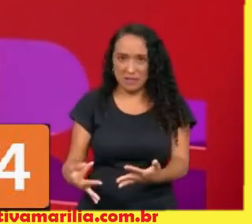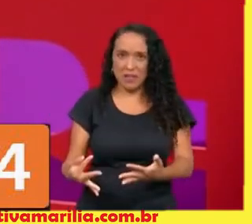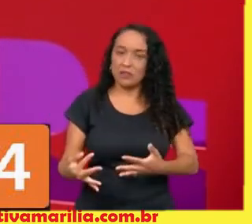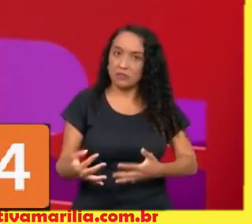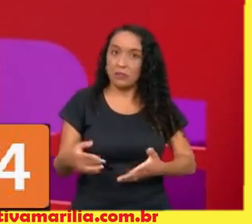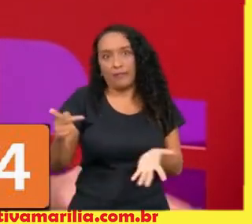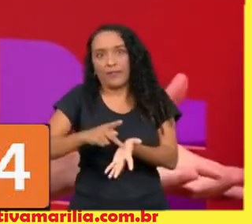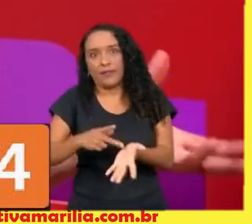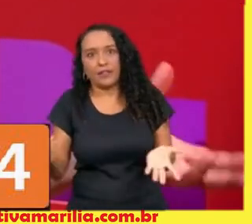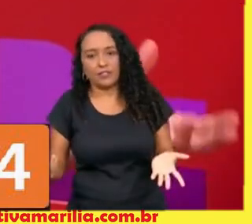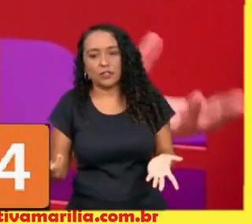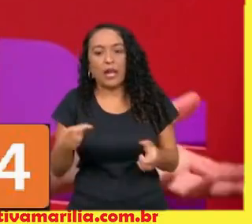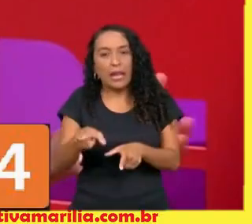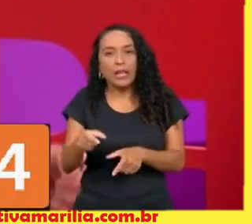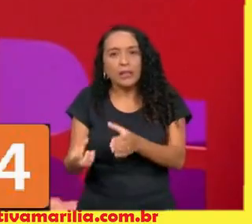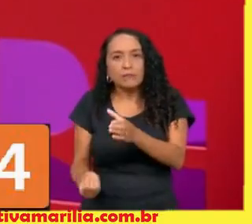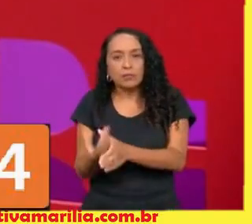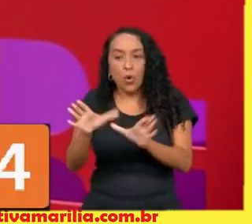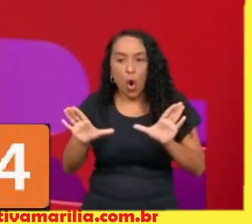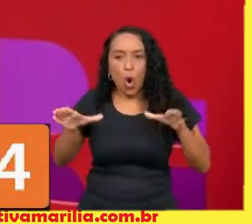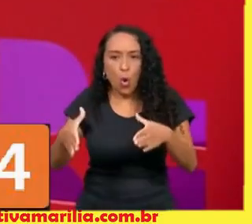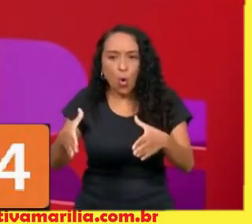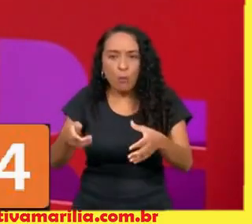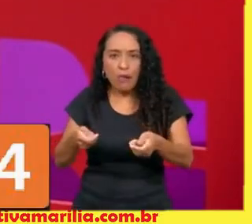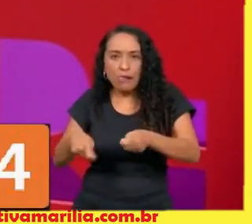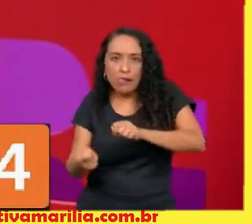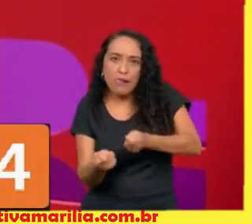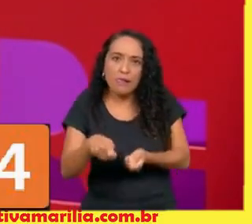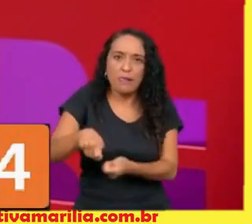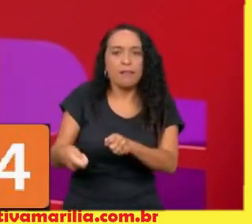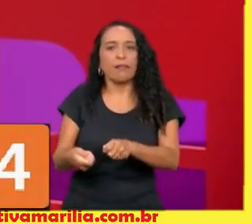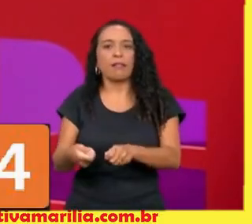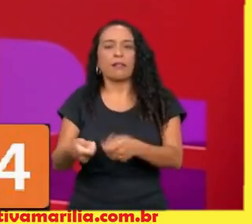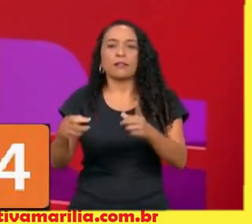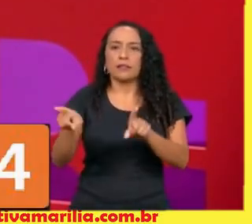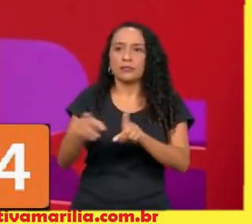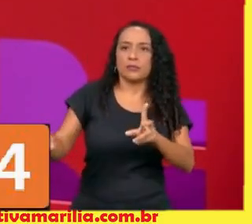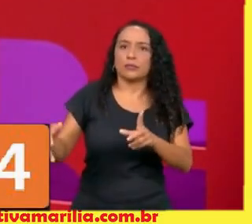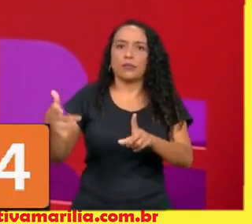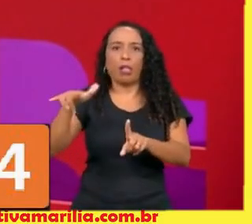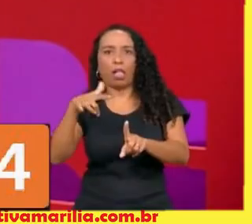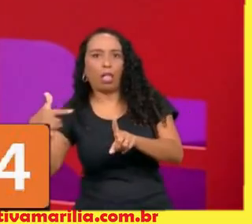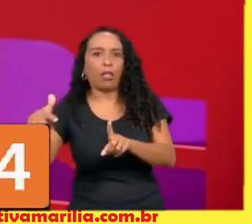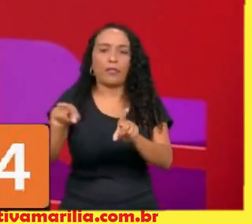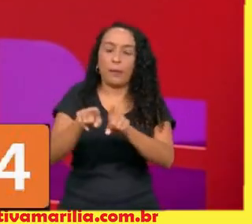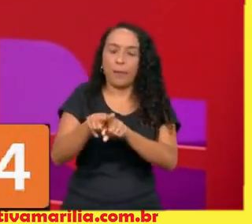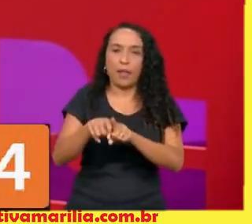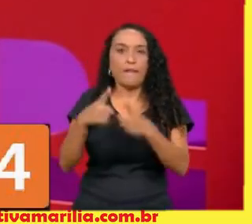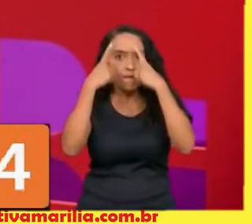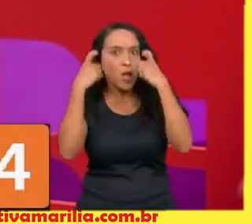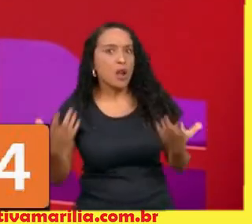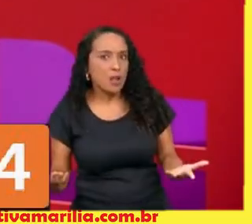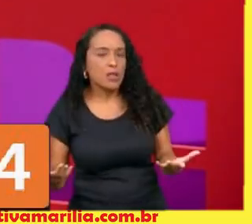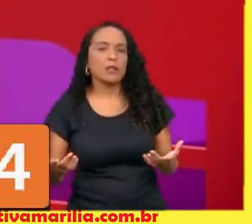foi. Né? Ali criou-se uma massa, né? Bastante alienada e bastante violenta. Né? Então, sim,